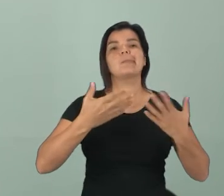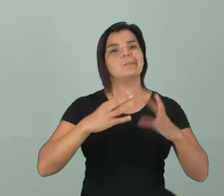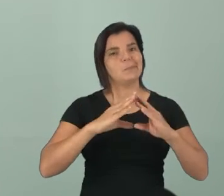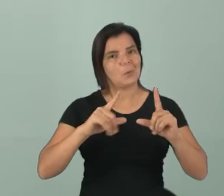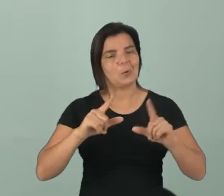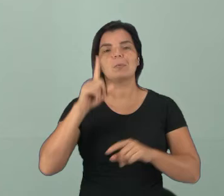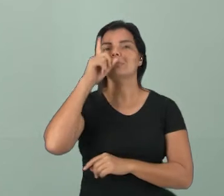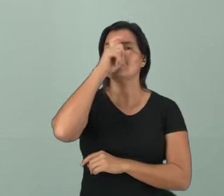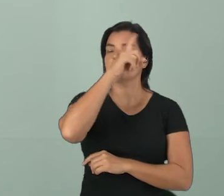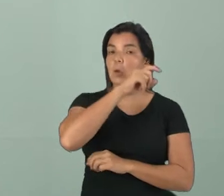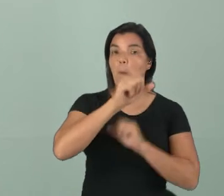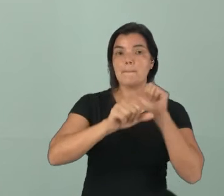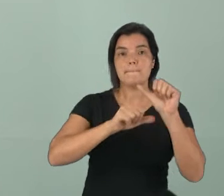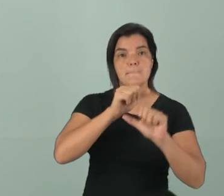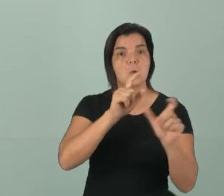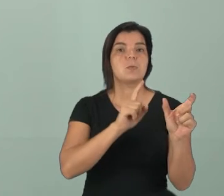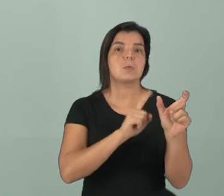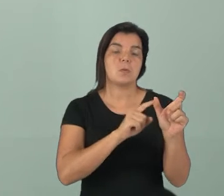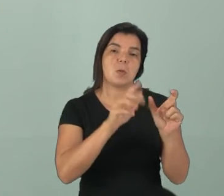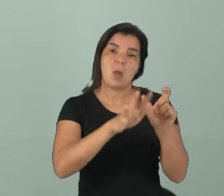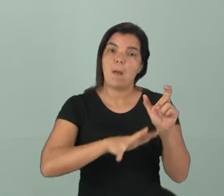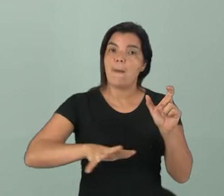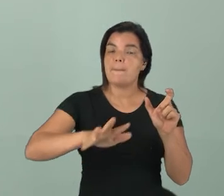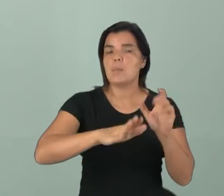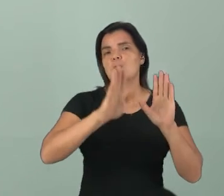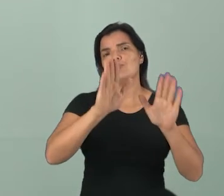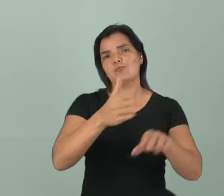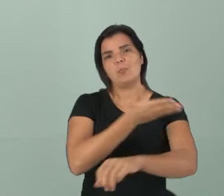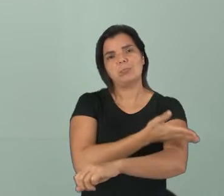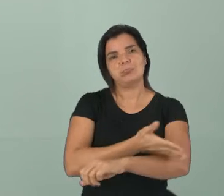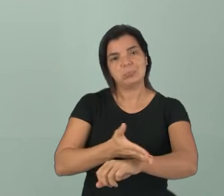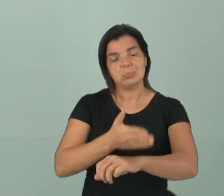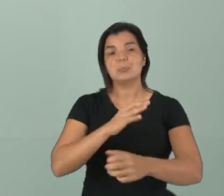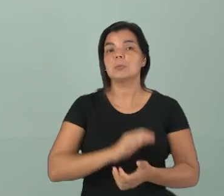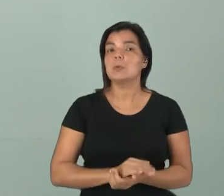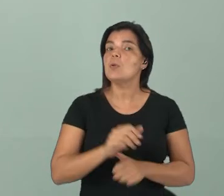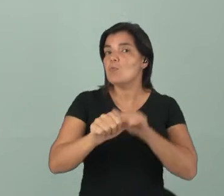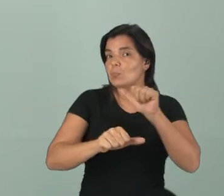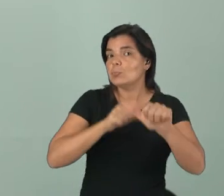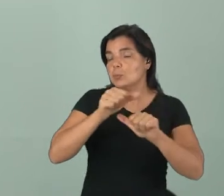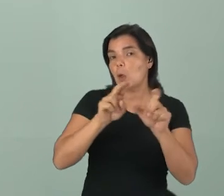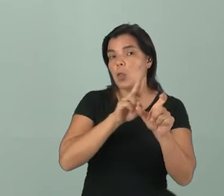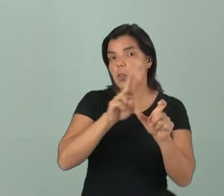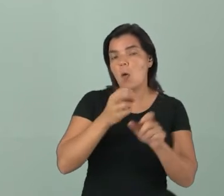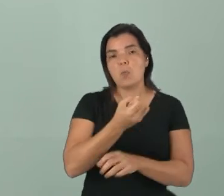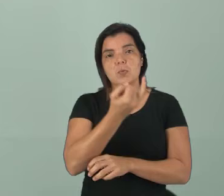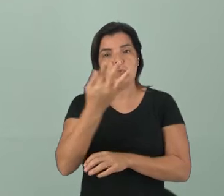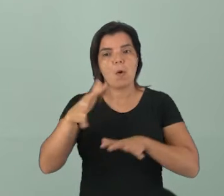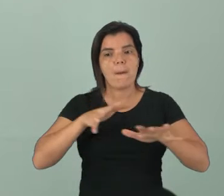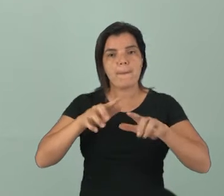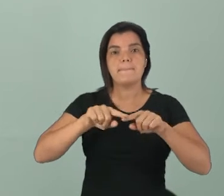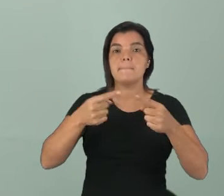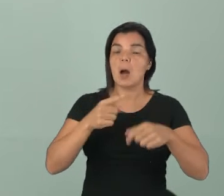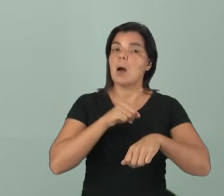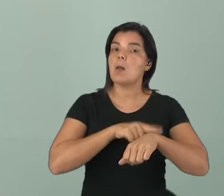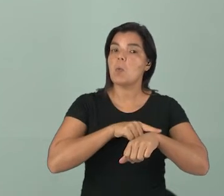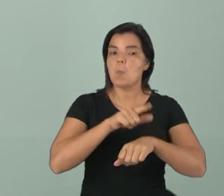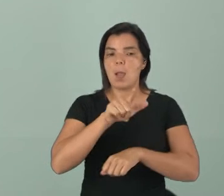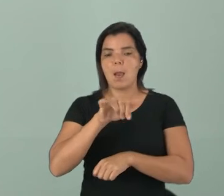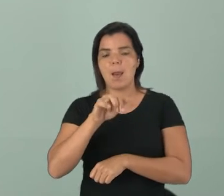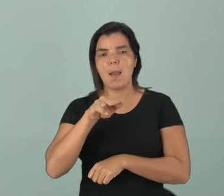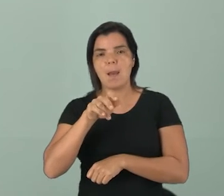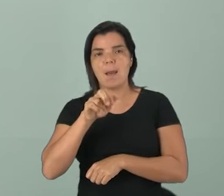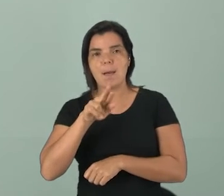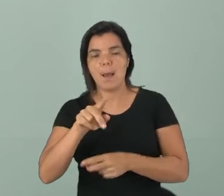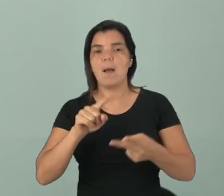difícil mudar uma coisa em que a maioria das pessoas já estão acostumadas, em mudar esse nome de quantidade de movimento para momento linear, assim